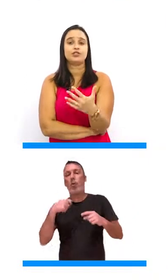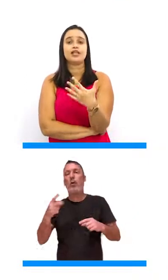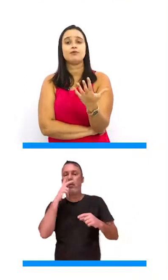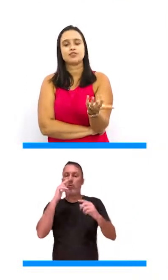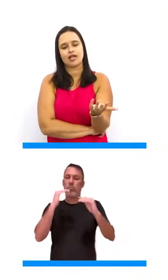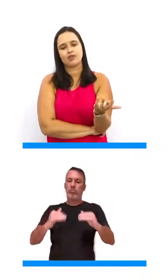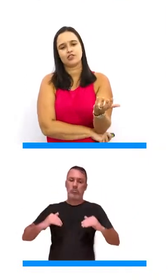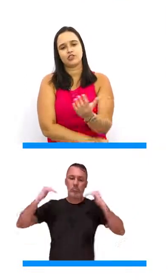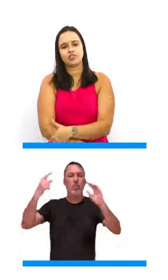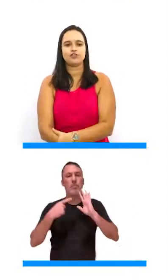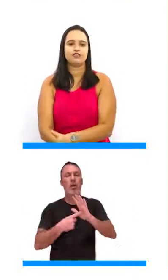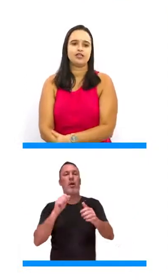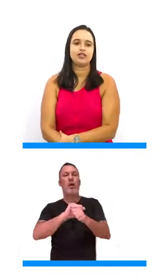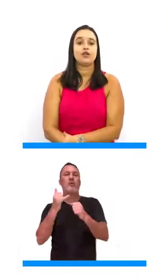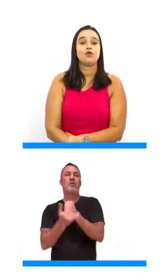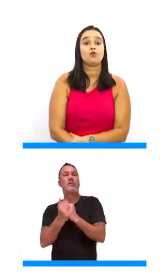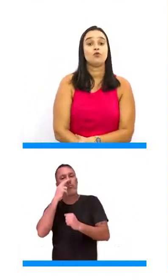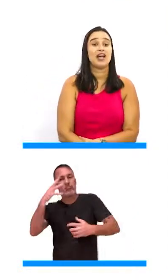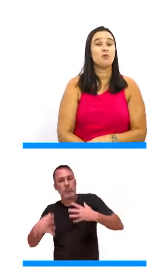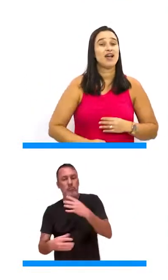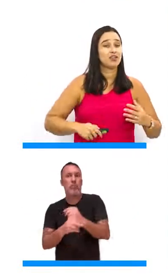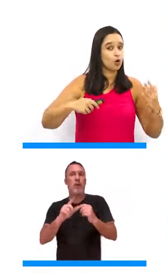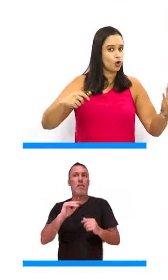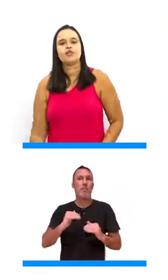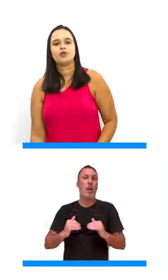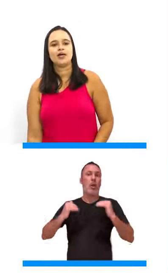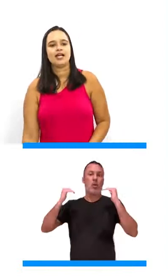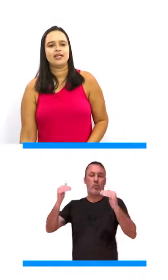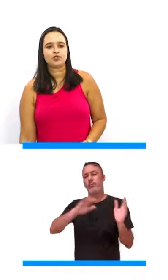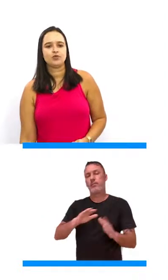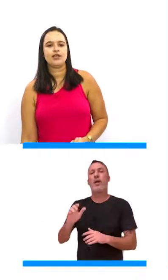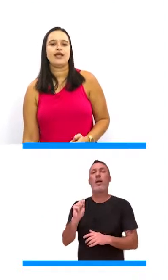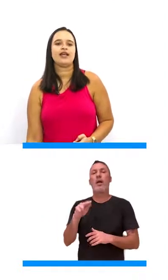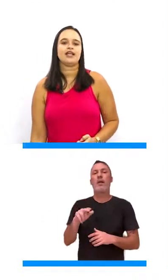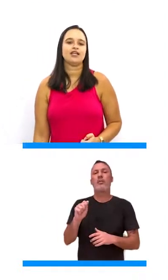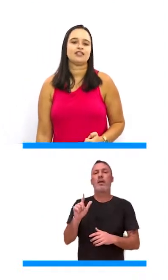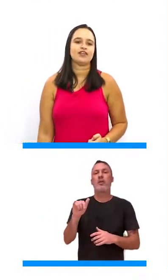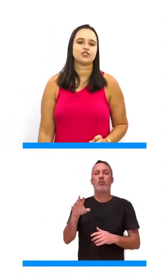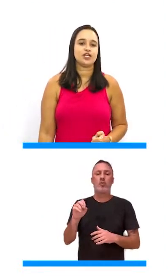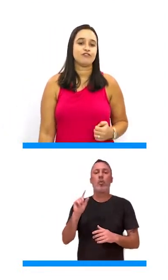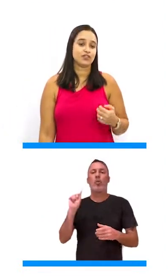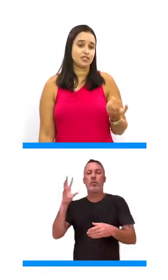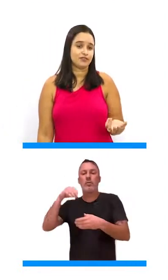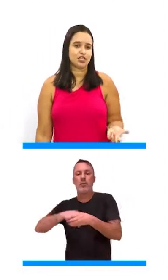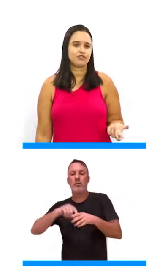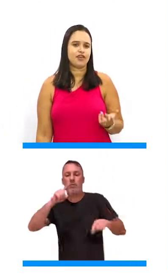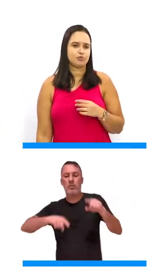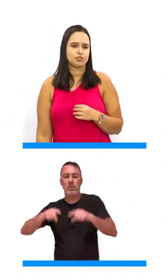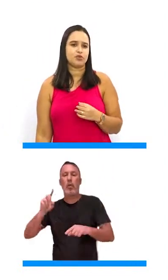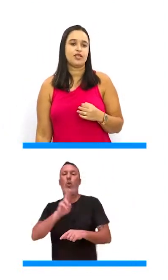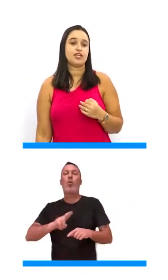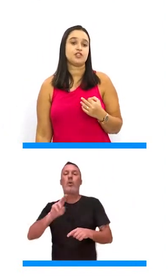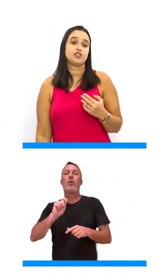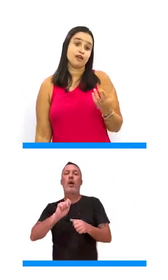de demonstrar o adjetivo aí como um grau maior. E o analítico é aquele feito através de